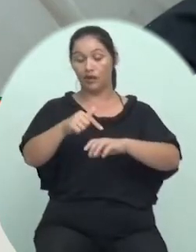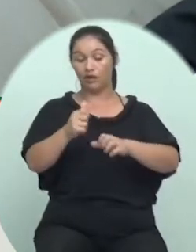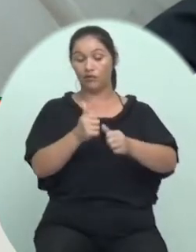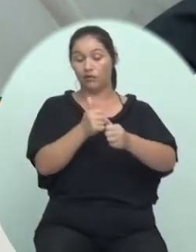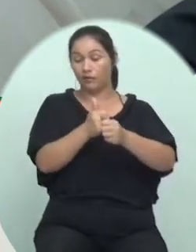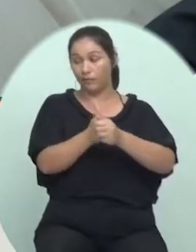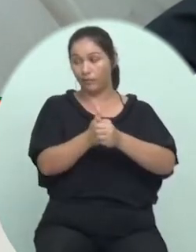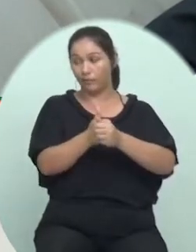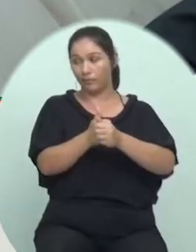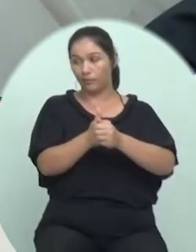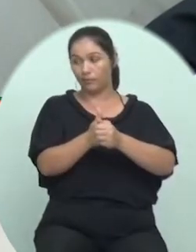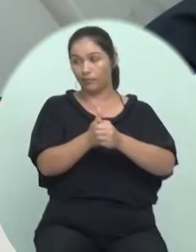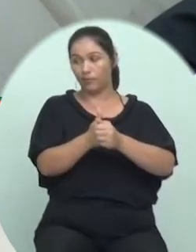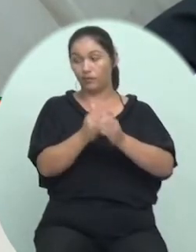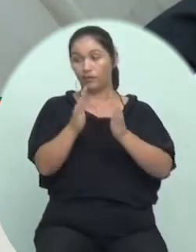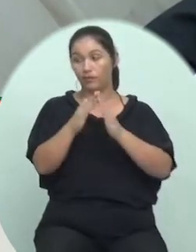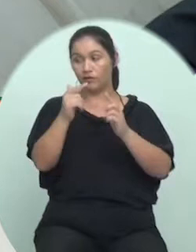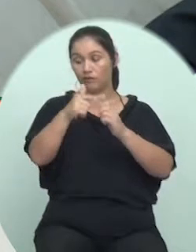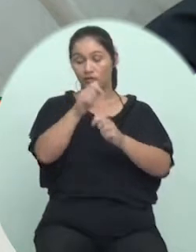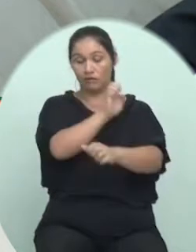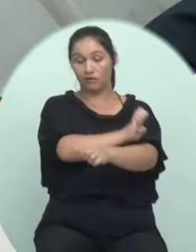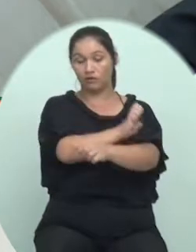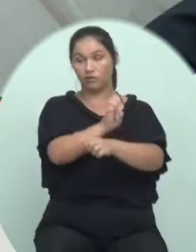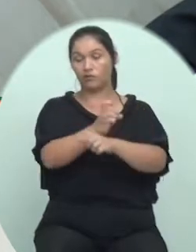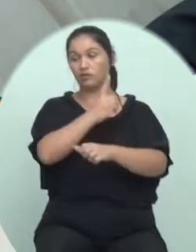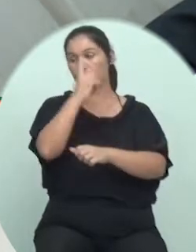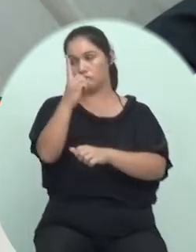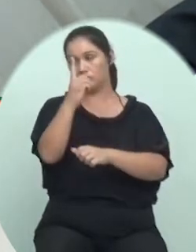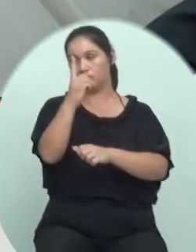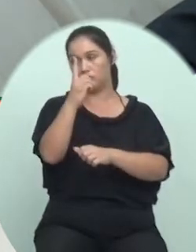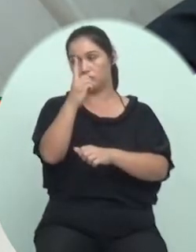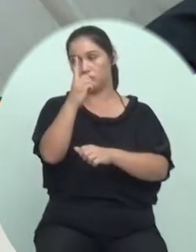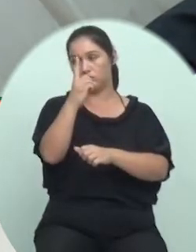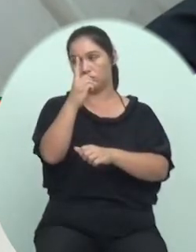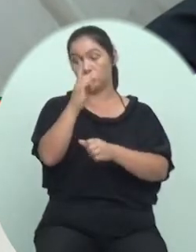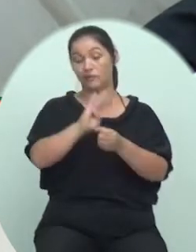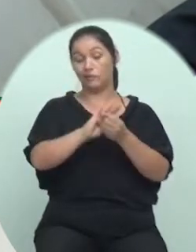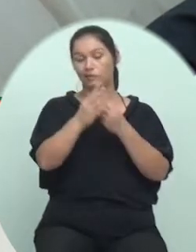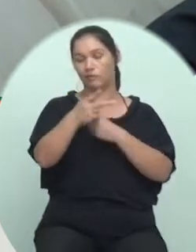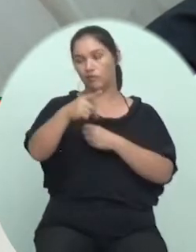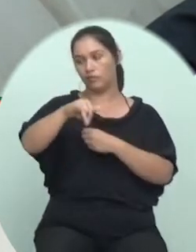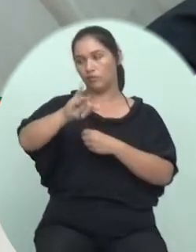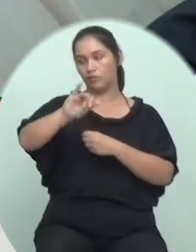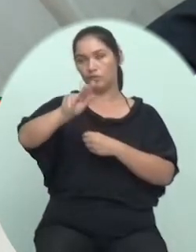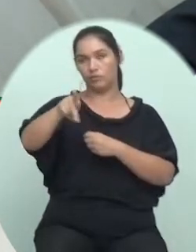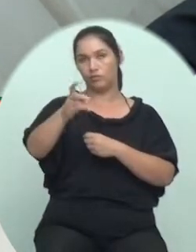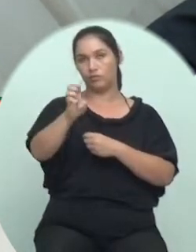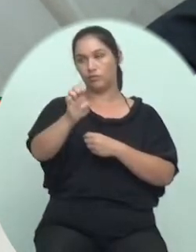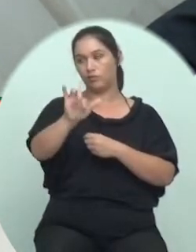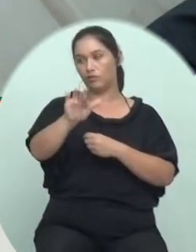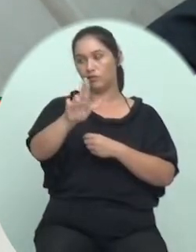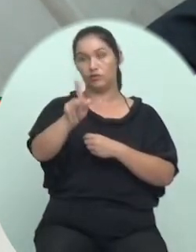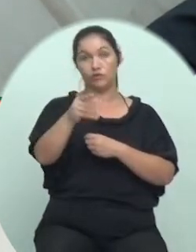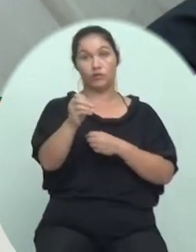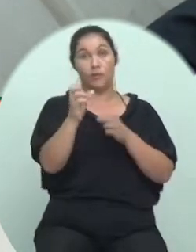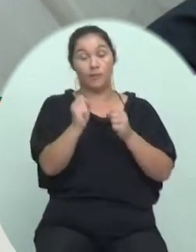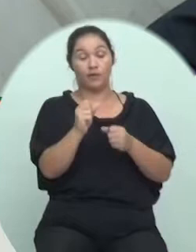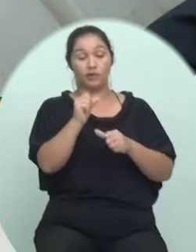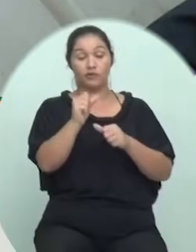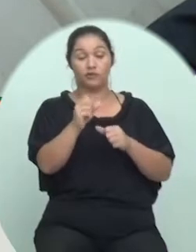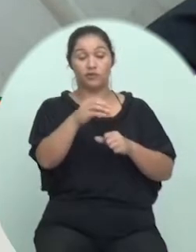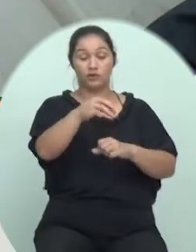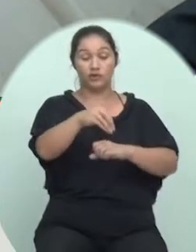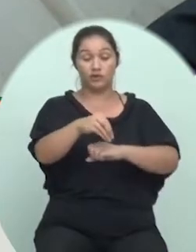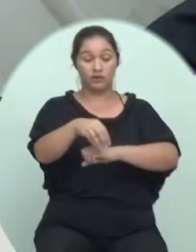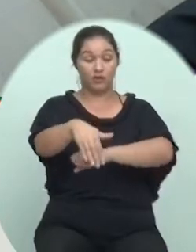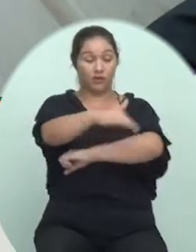Imigrante Sônego, número 80, bairro Pinheirinho. É possível a colocação desta mesma faixa de pedestre na esquina